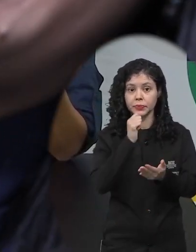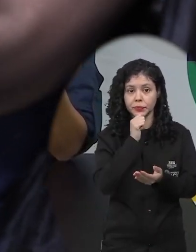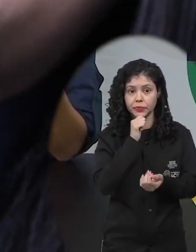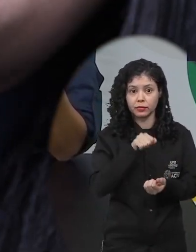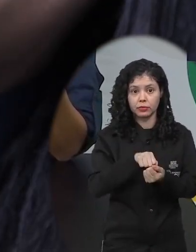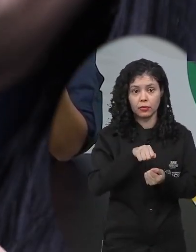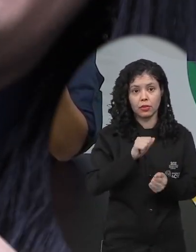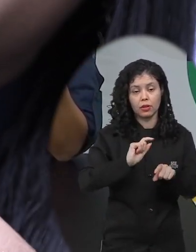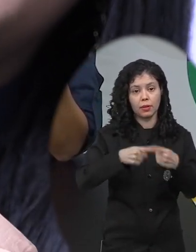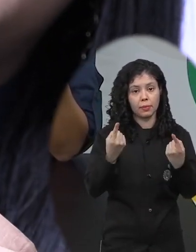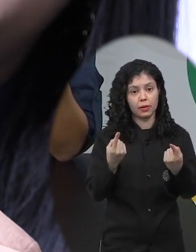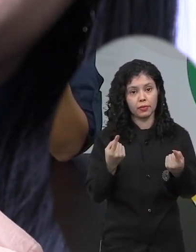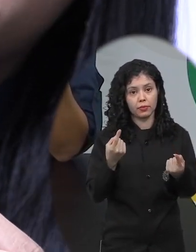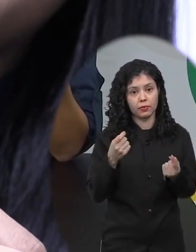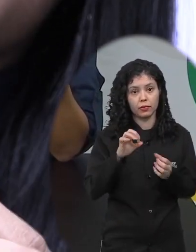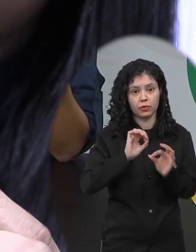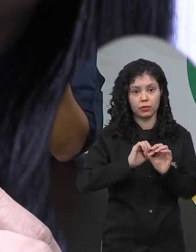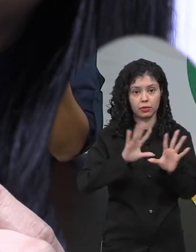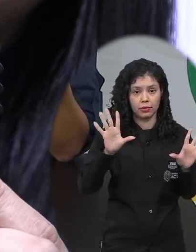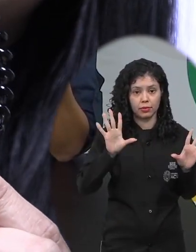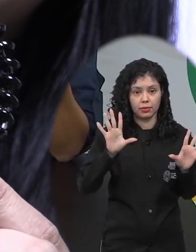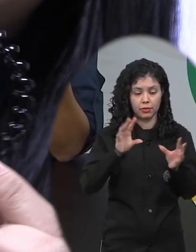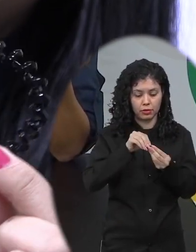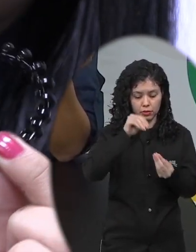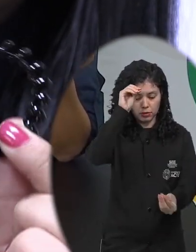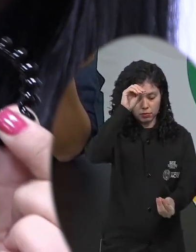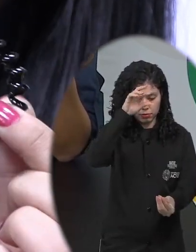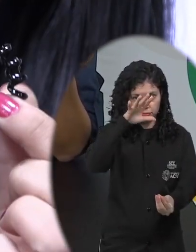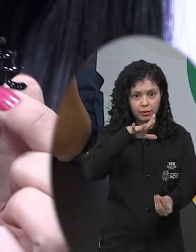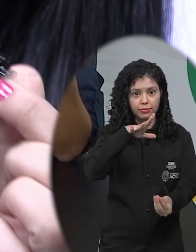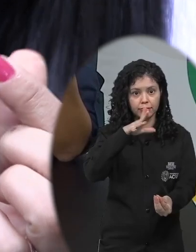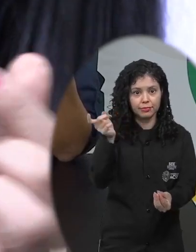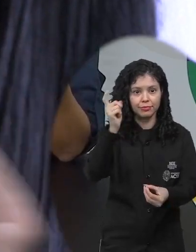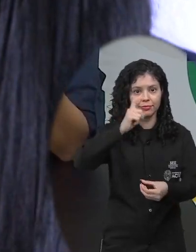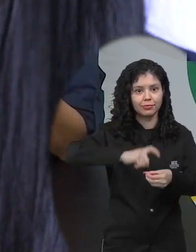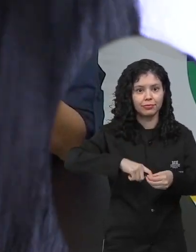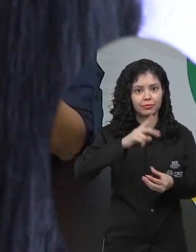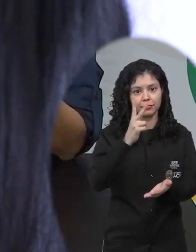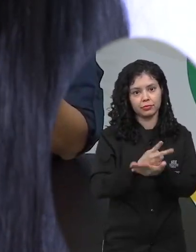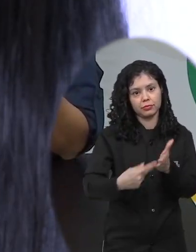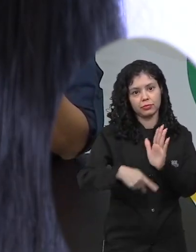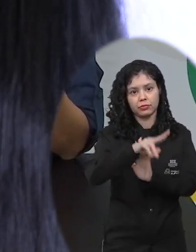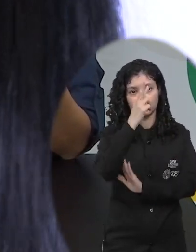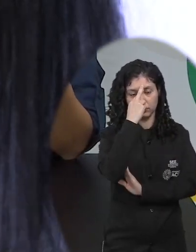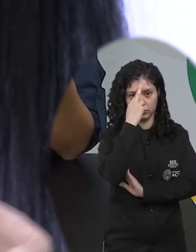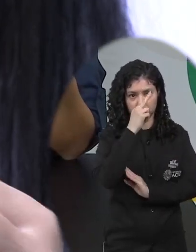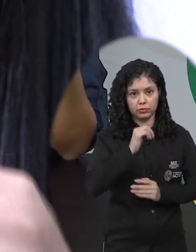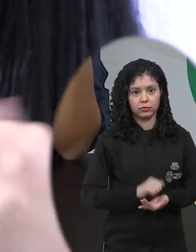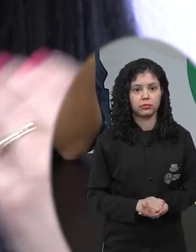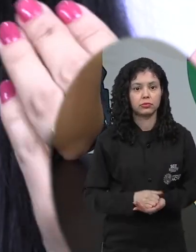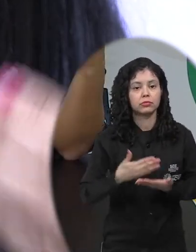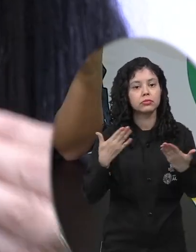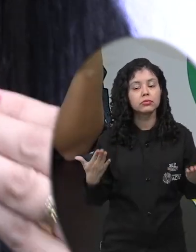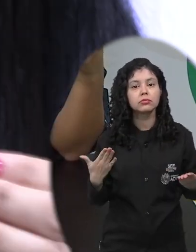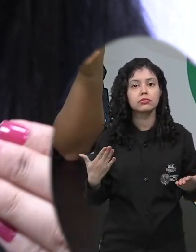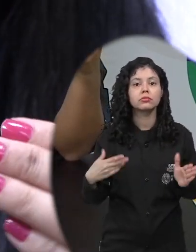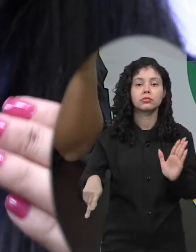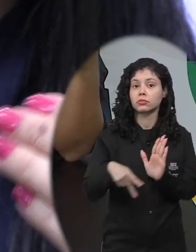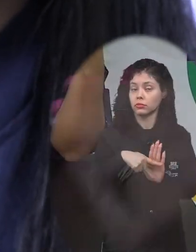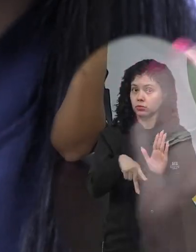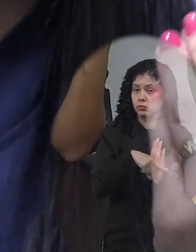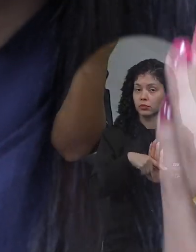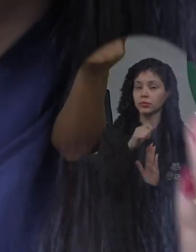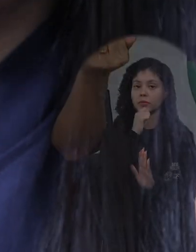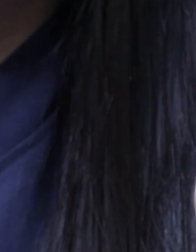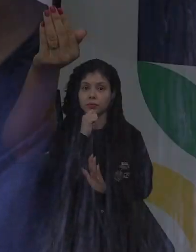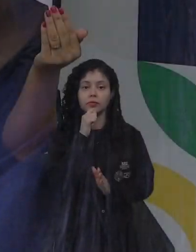conformação geral, porém, quando a gente solta, ele retorna ao seu formato original. Então, essa